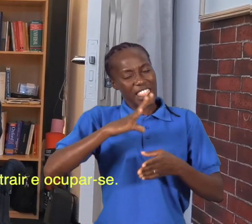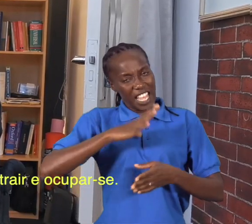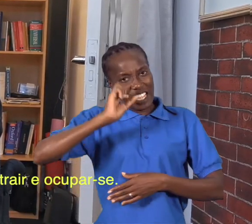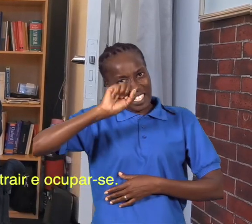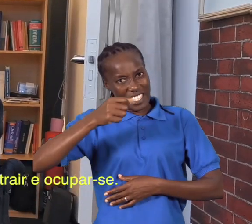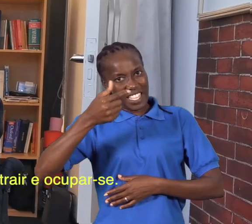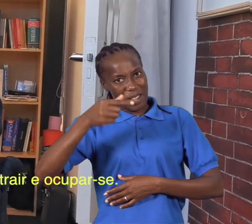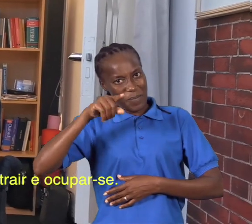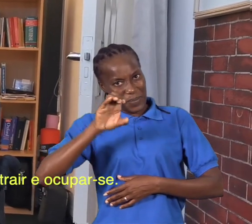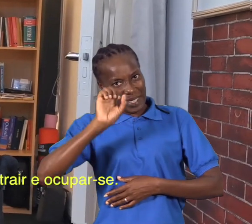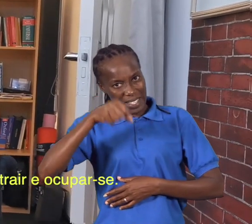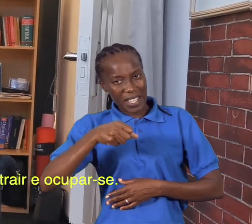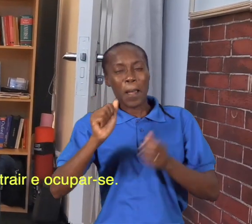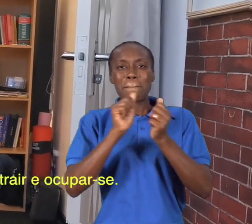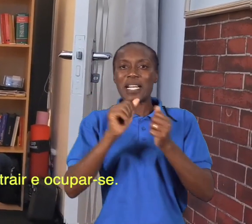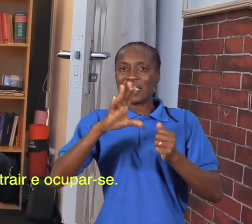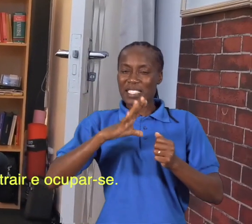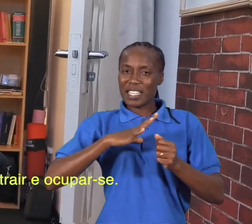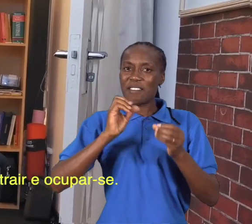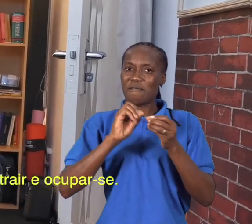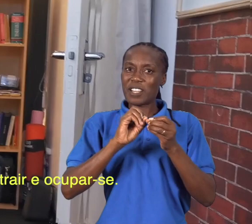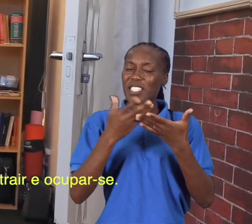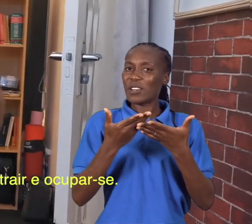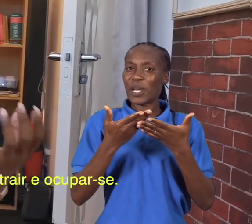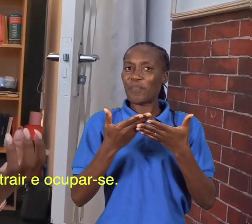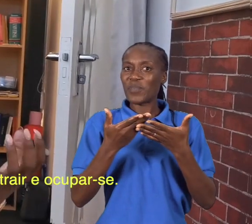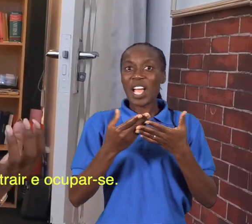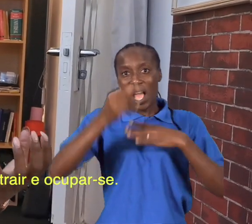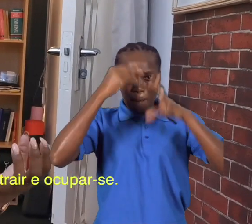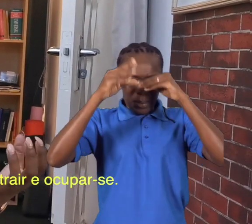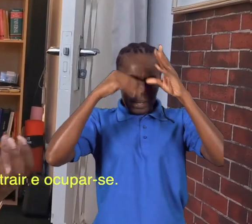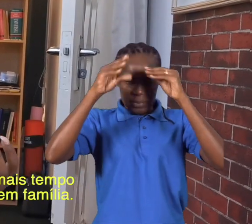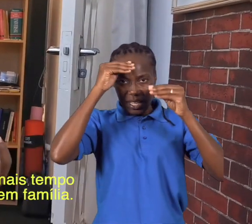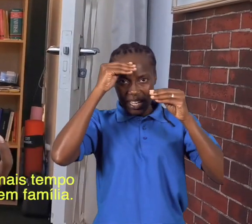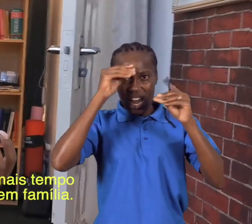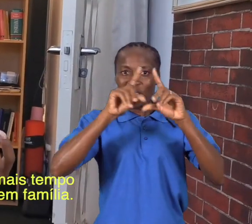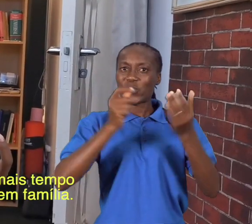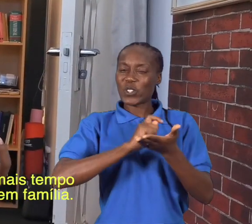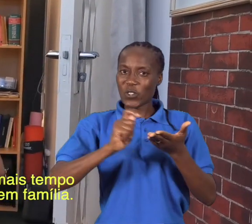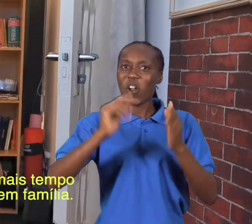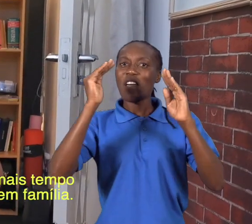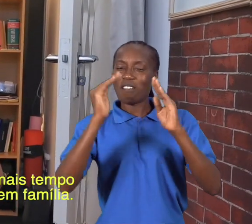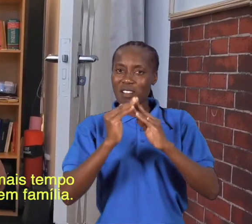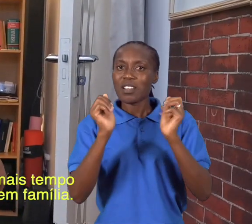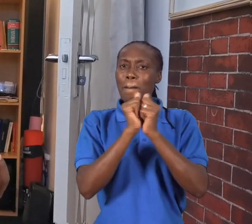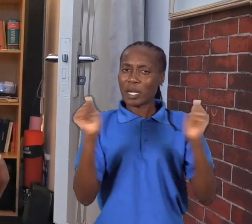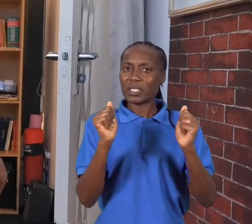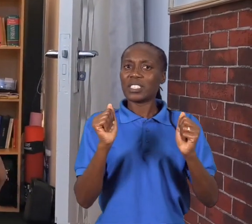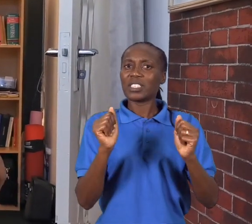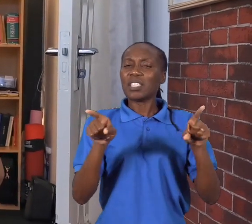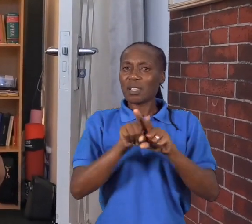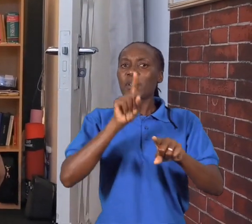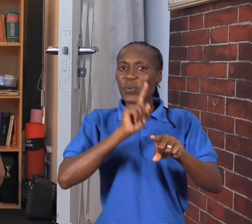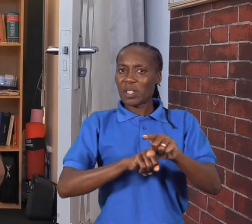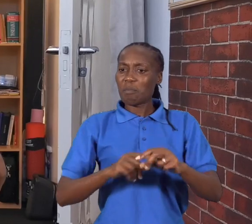para se distraírem e ocuparem-se, apesar de terem trabalho, sim, terem as aulas ou os